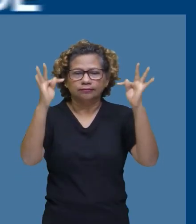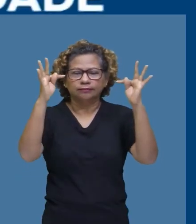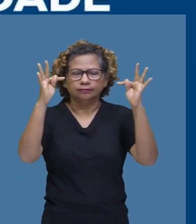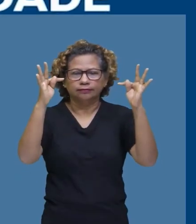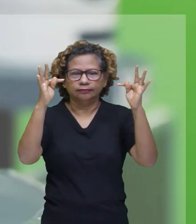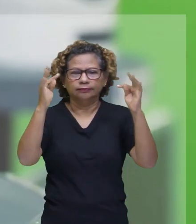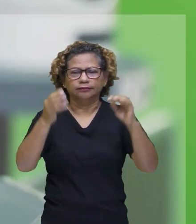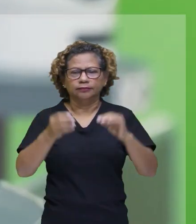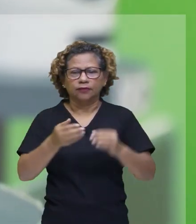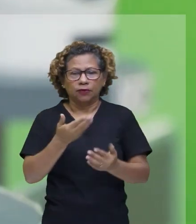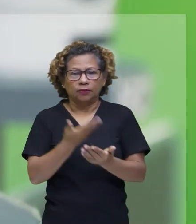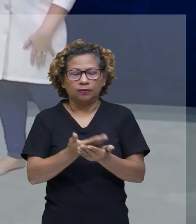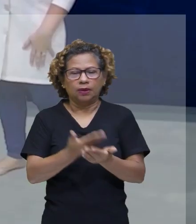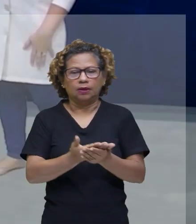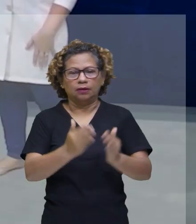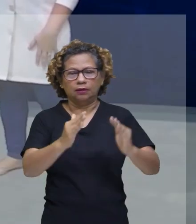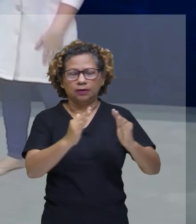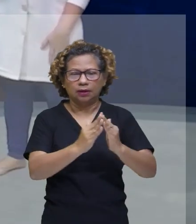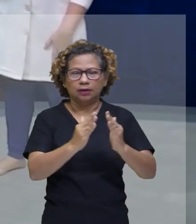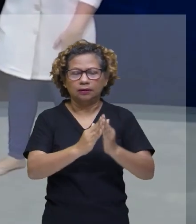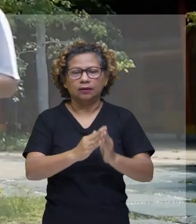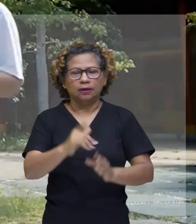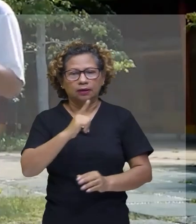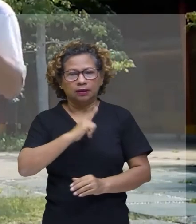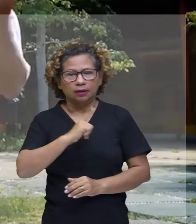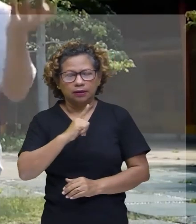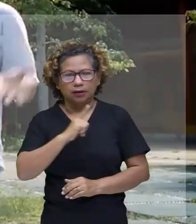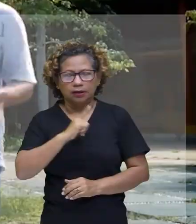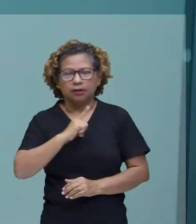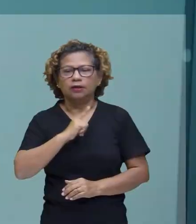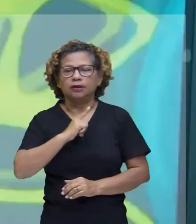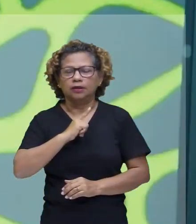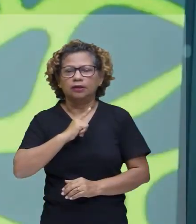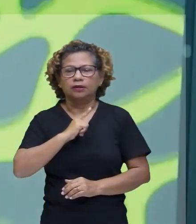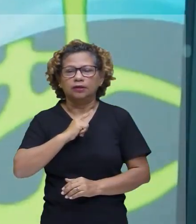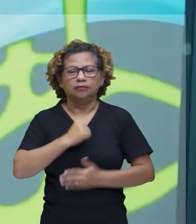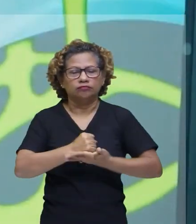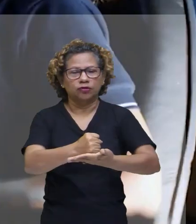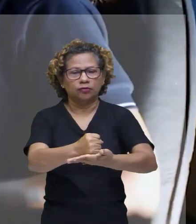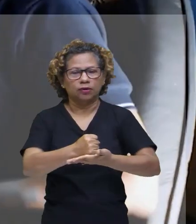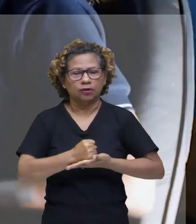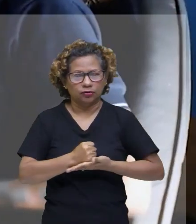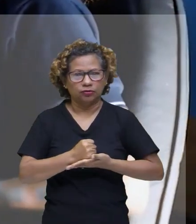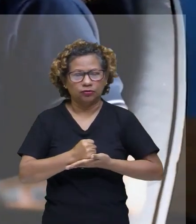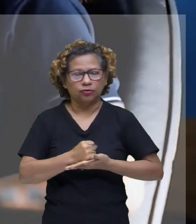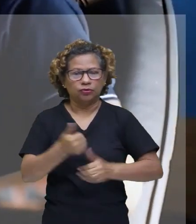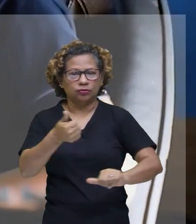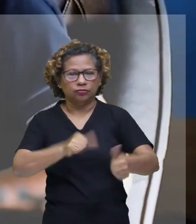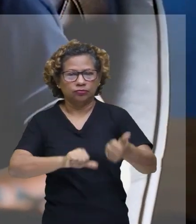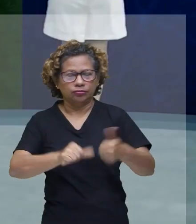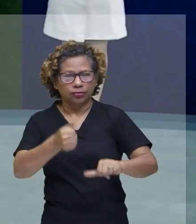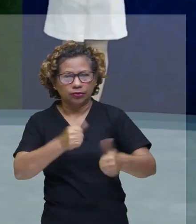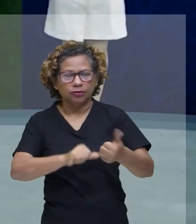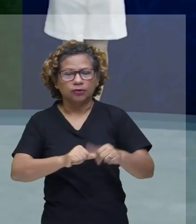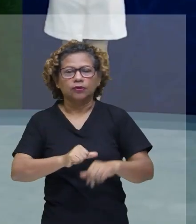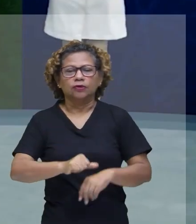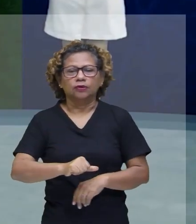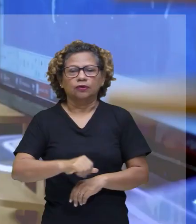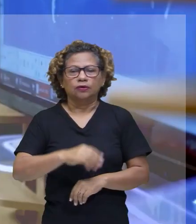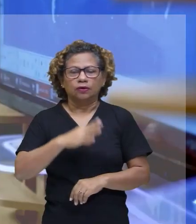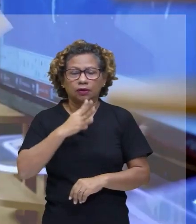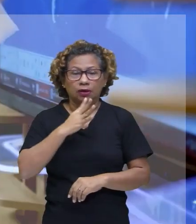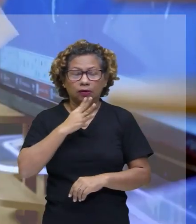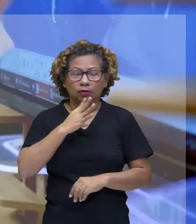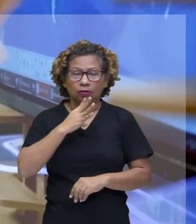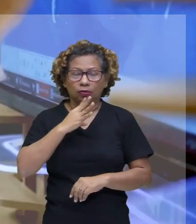O Aula em Casa tem todo o suporte necessário para garantir educação com qualidade, reconhecida e premiada